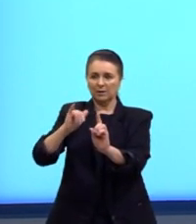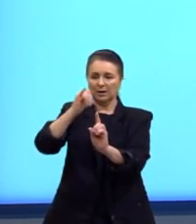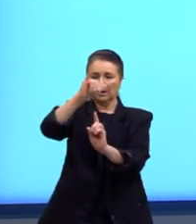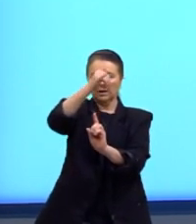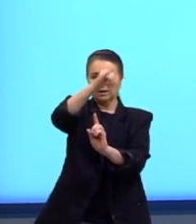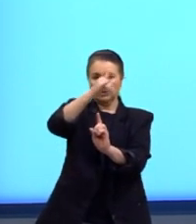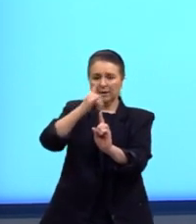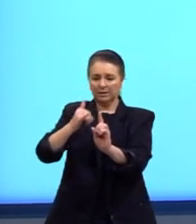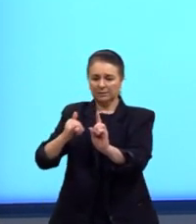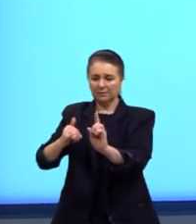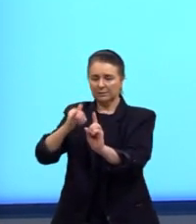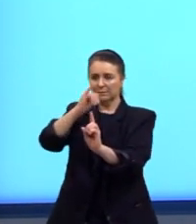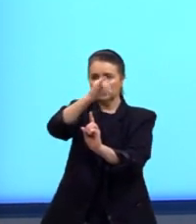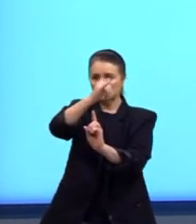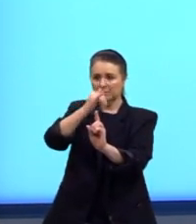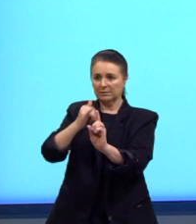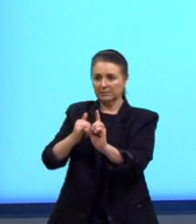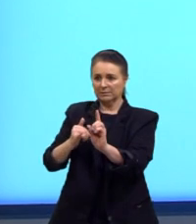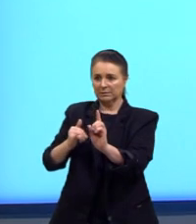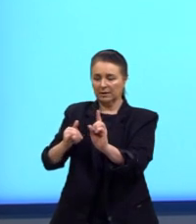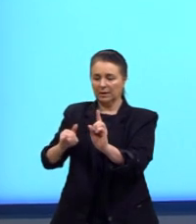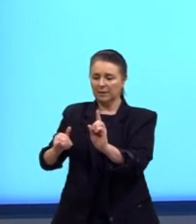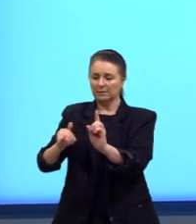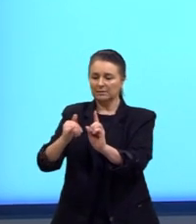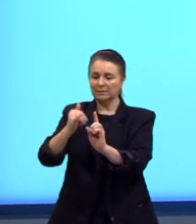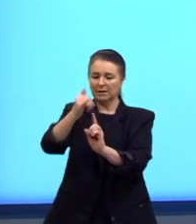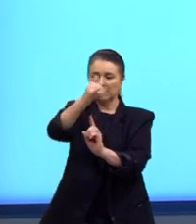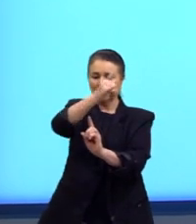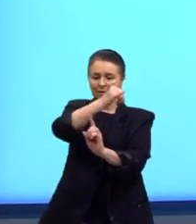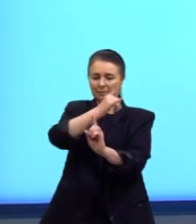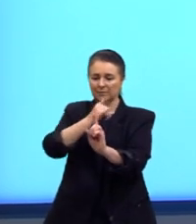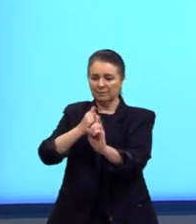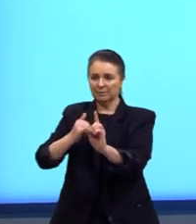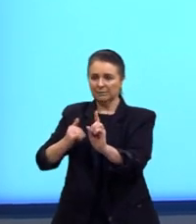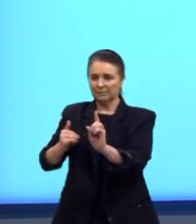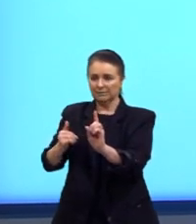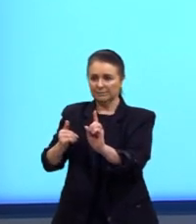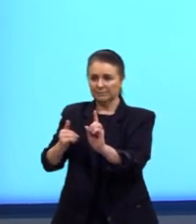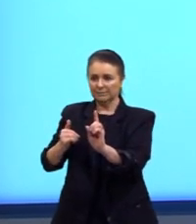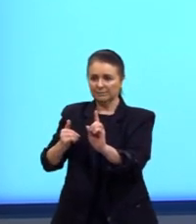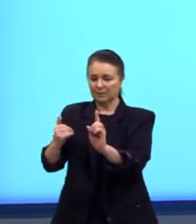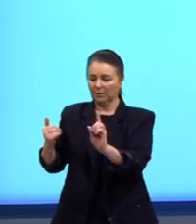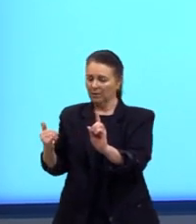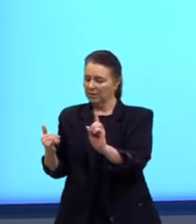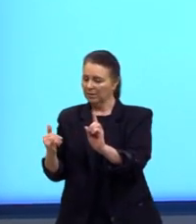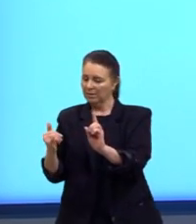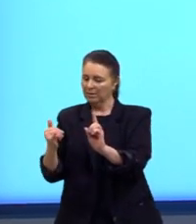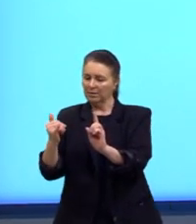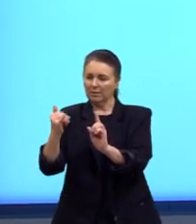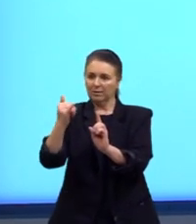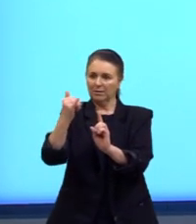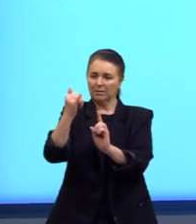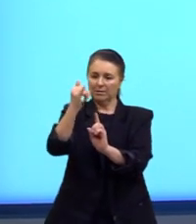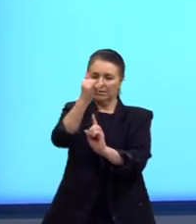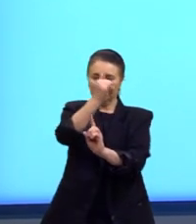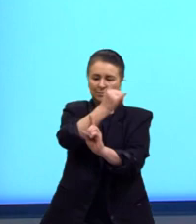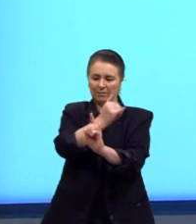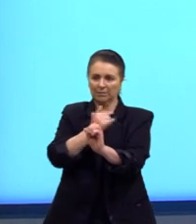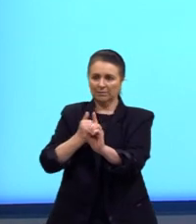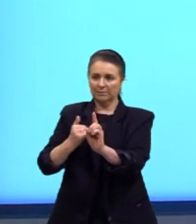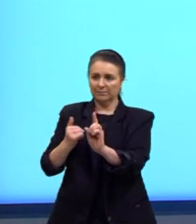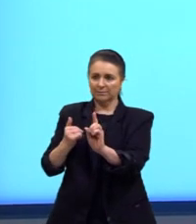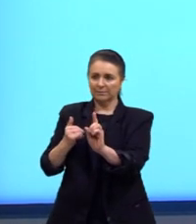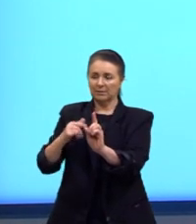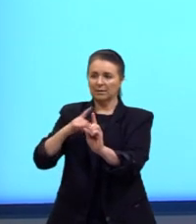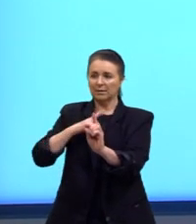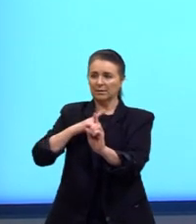saindo. Ó, veja, então, a corrente entra por aqui, né, faz toda a voltinha e sai. E aí eu